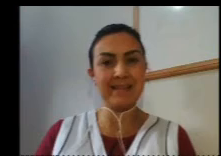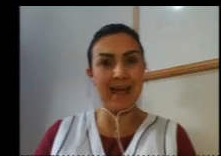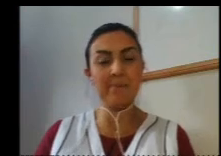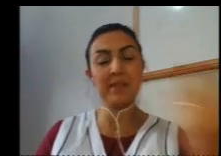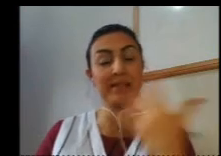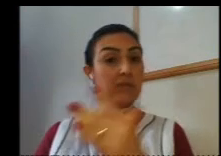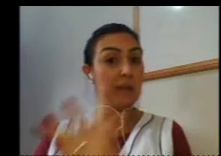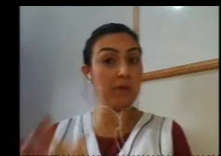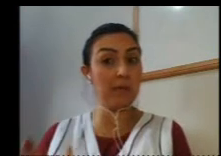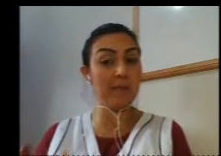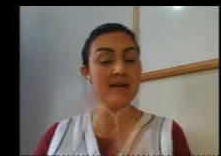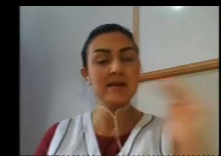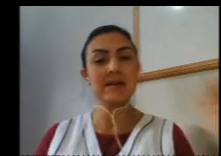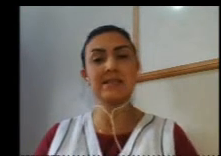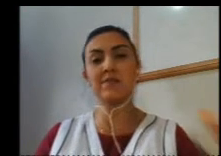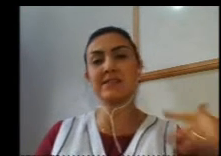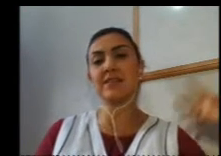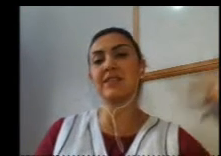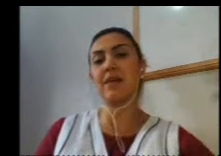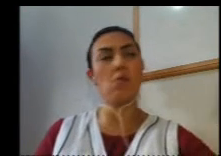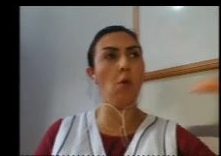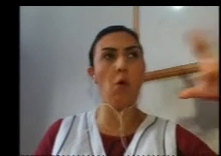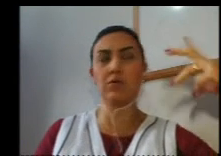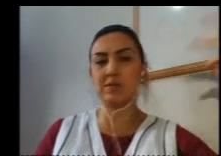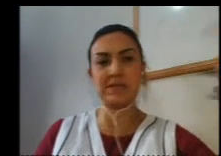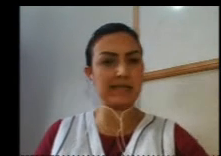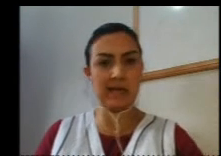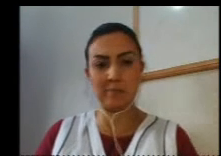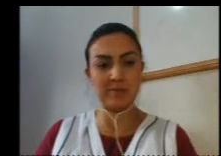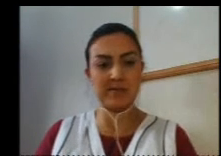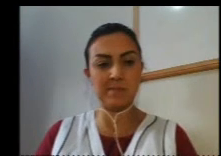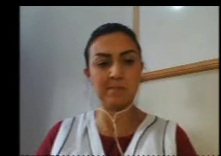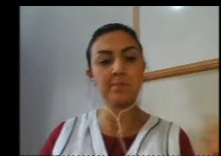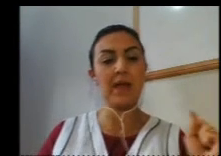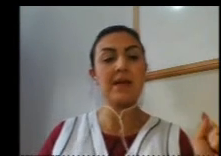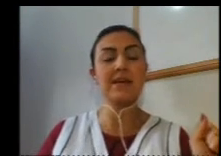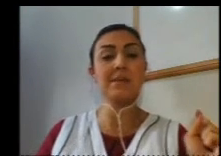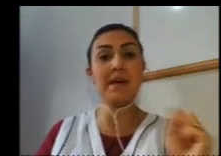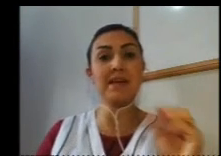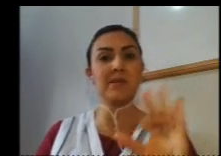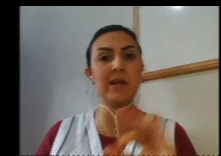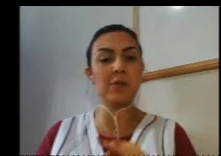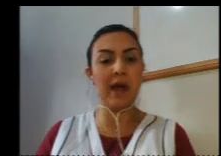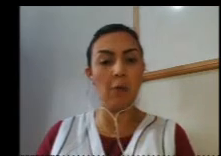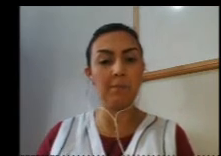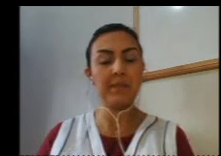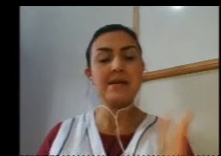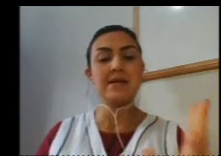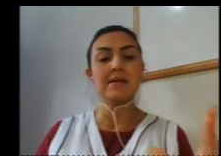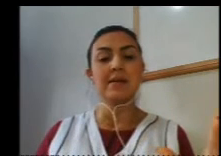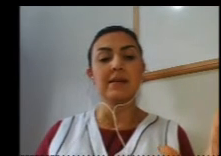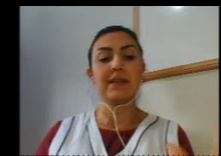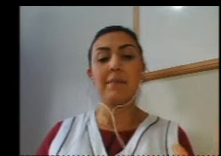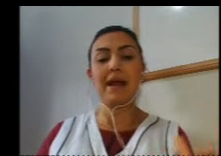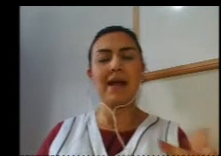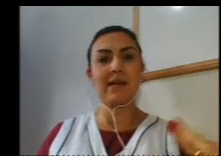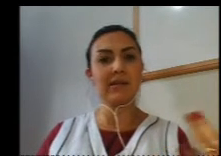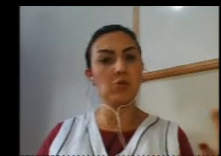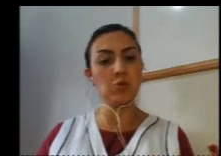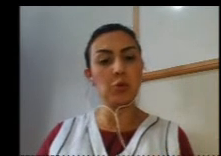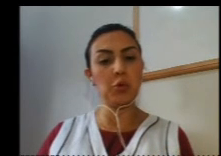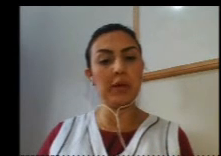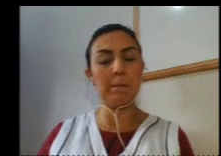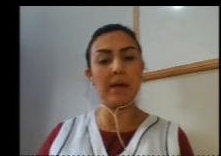exemplos, tá? Não tem problema se você deu outros exemplos. E B, zona rural. Trabalhar